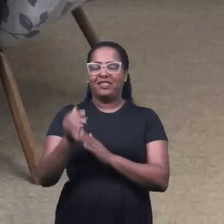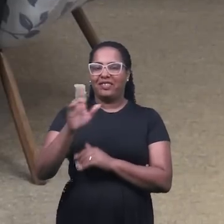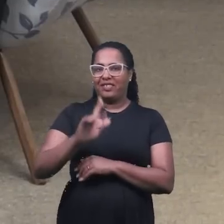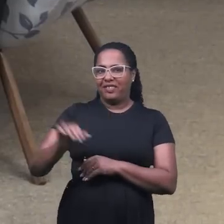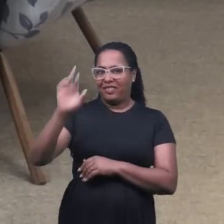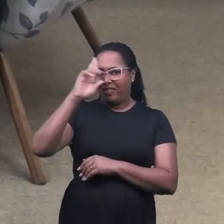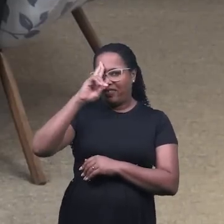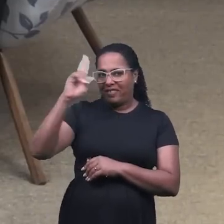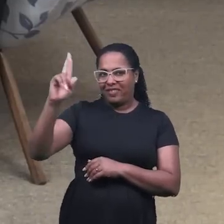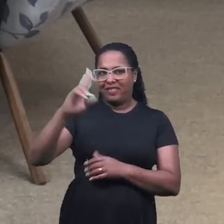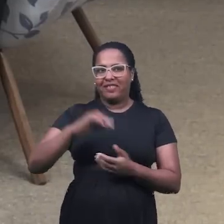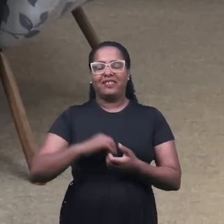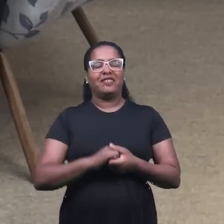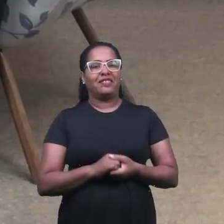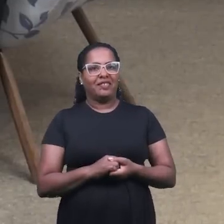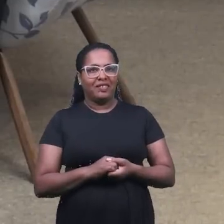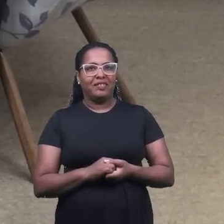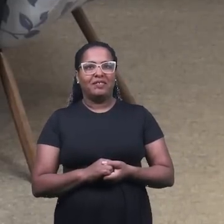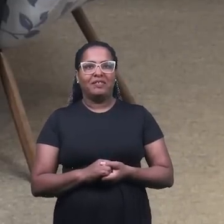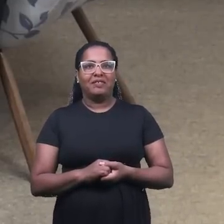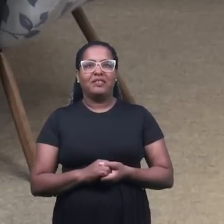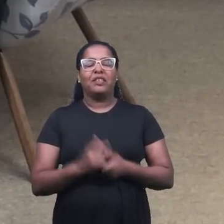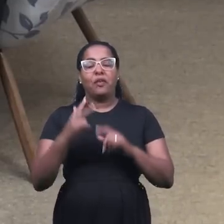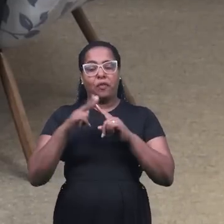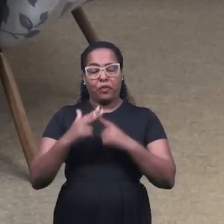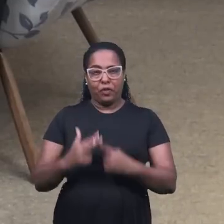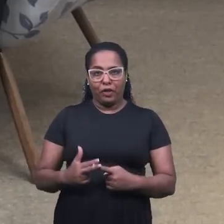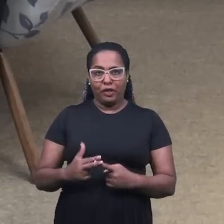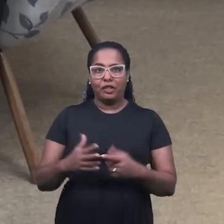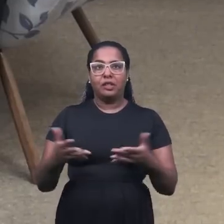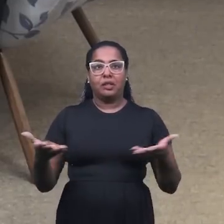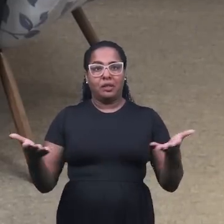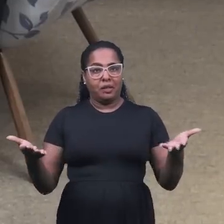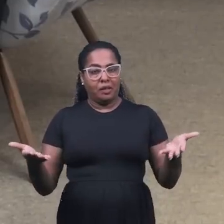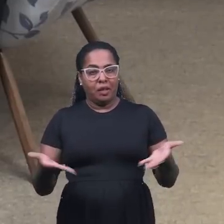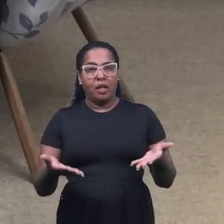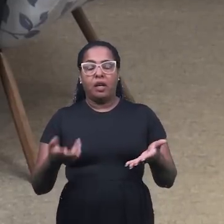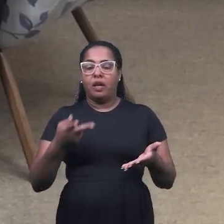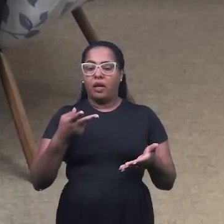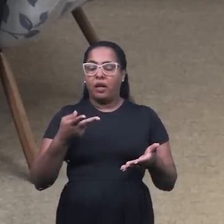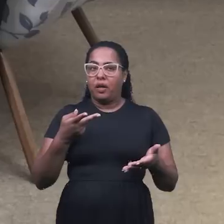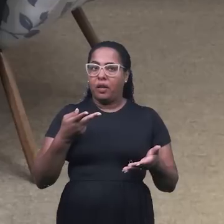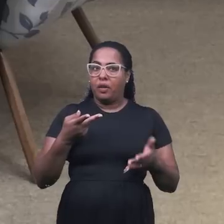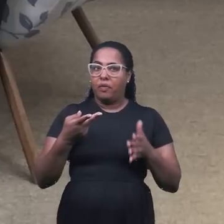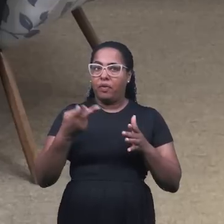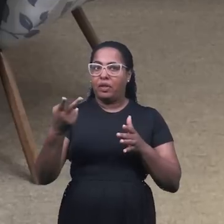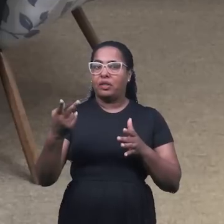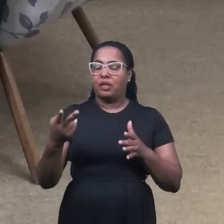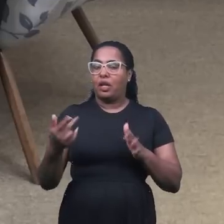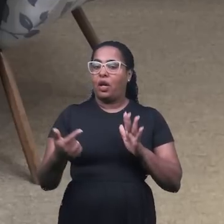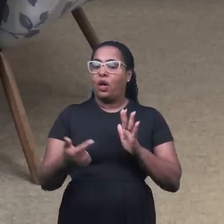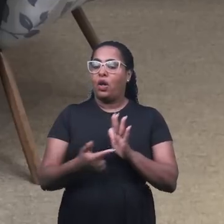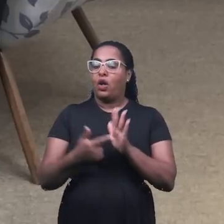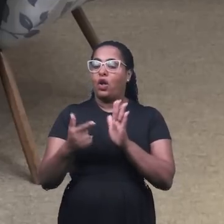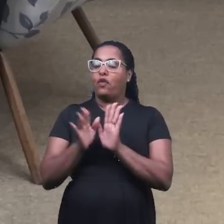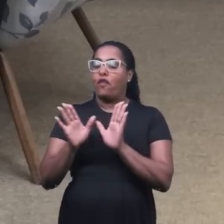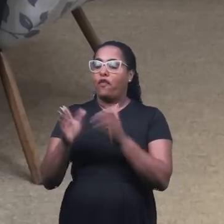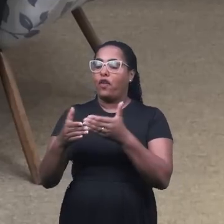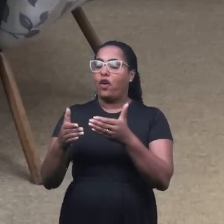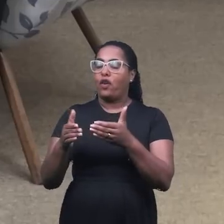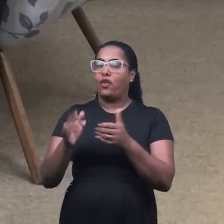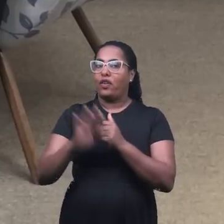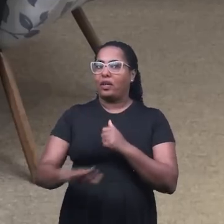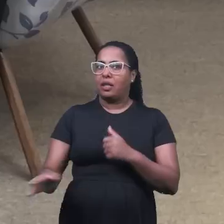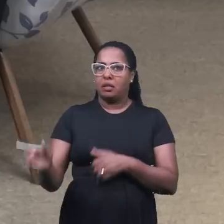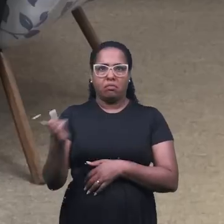Louvado seja o nome do Senhor, meus irmãos. Vou me corrigir aqui, porque eu falei acerca de um dos louvores das crianças,